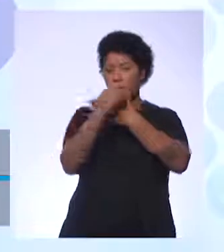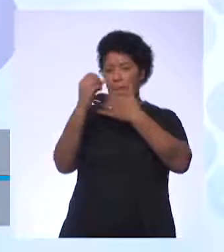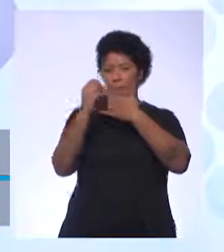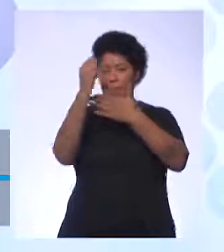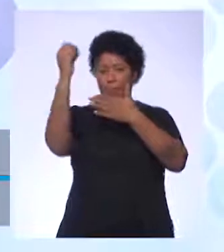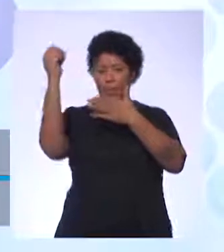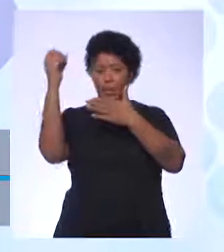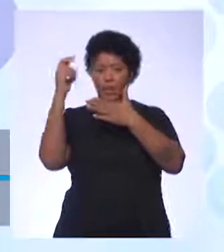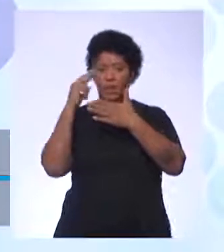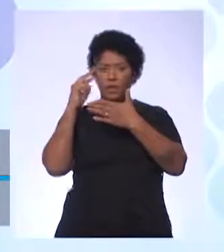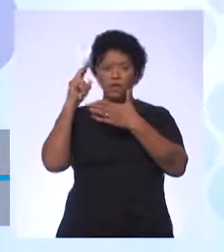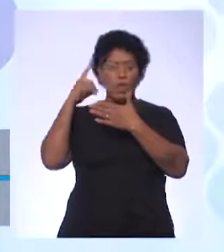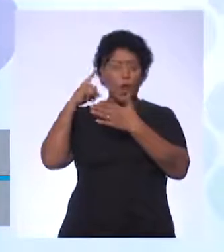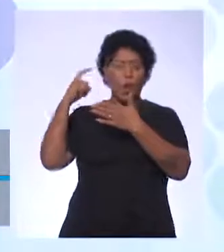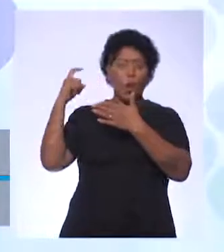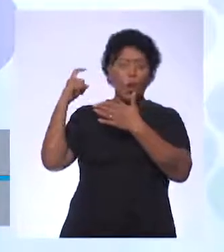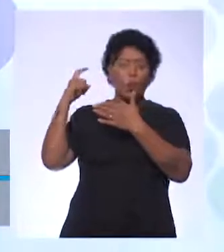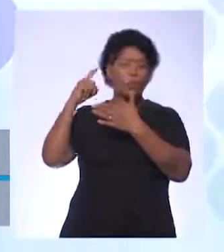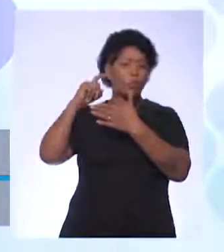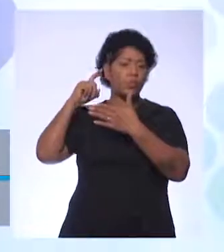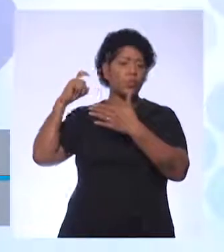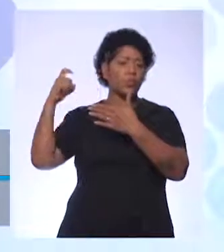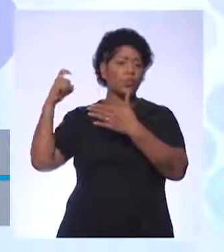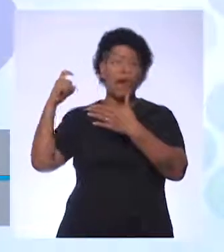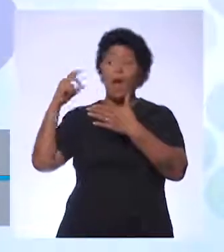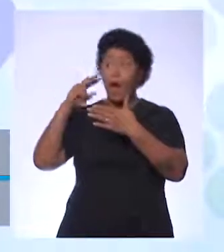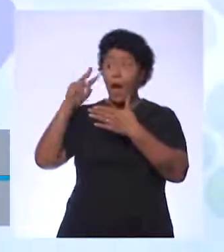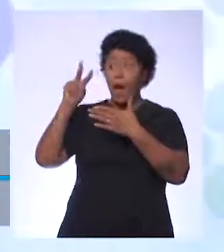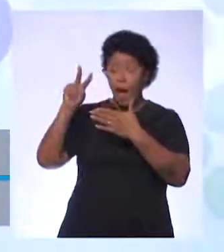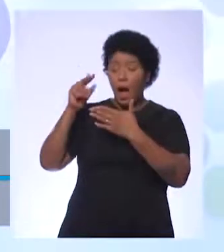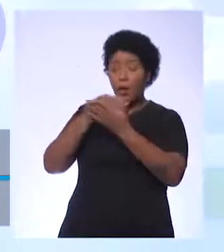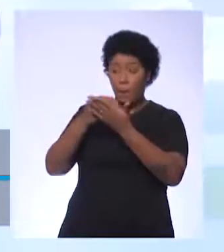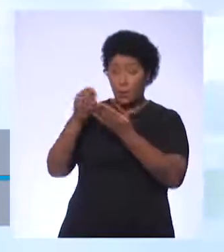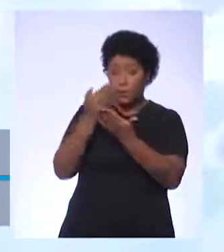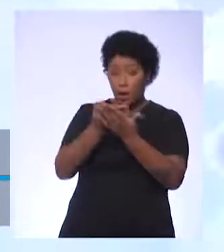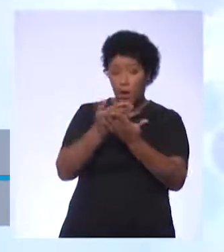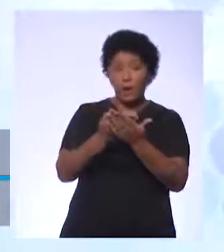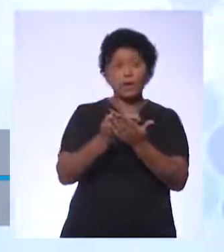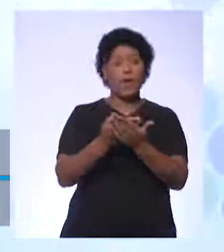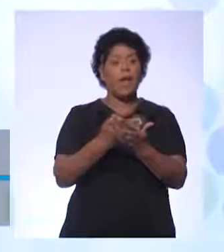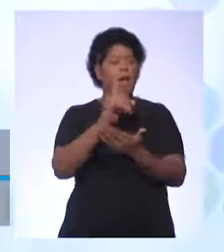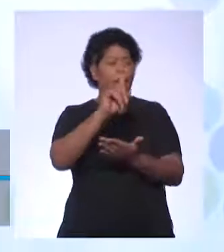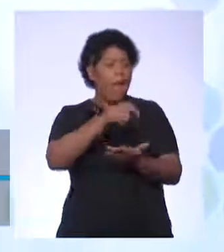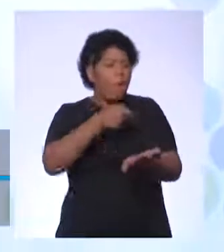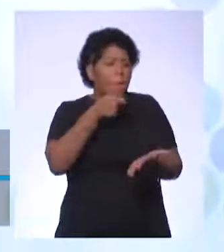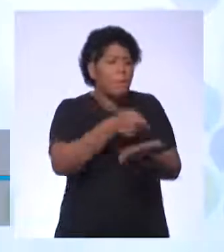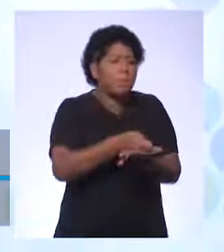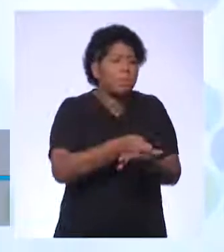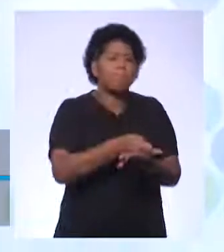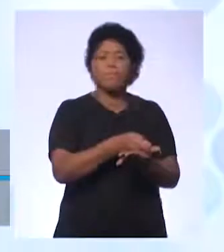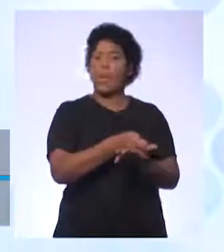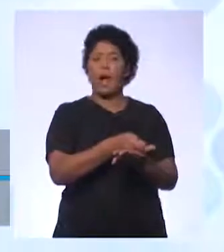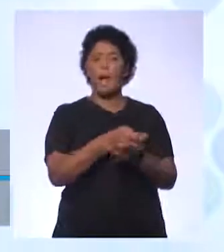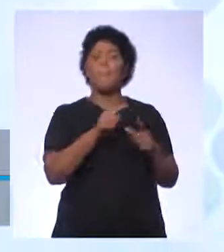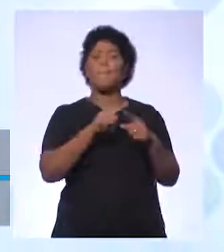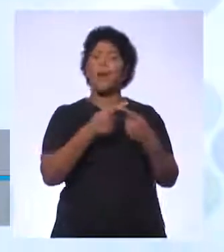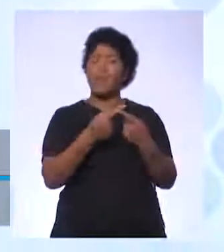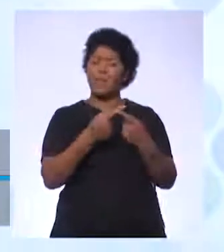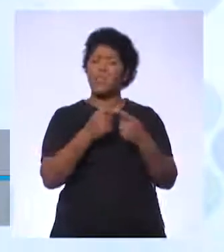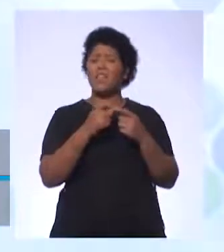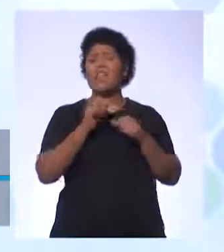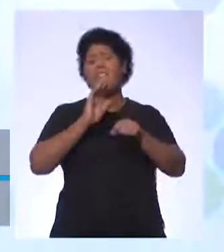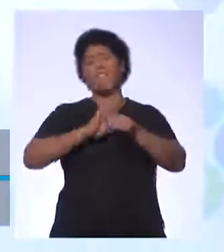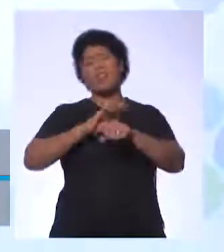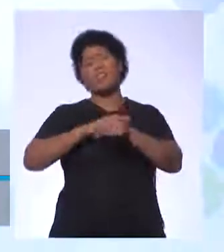ouvem, assim, já sei, começou a aula, né? Então, tem que ter. É obrigatório? Não, mas ela deixa o trabalho diferente,